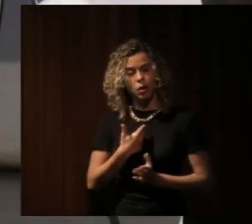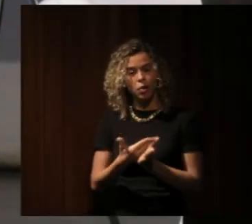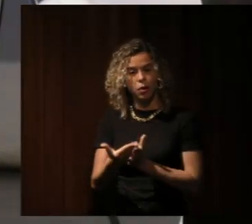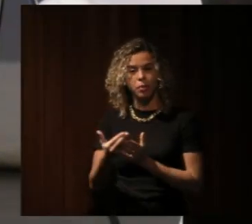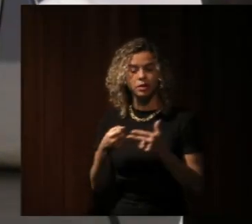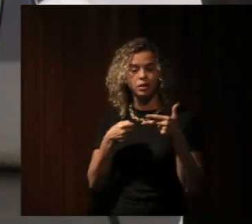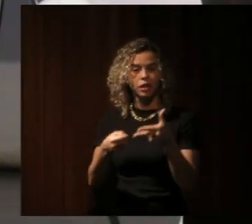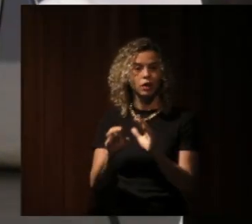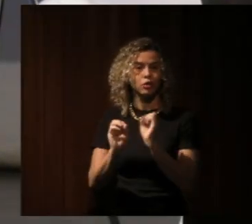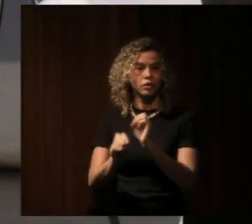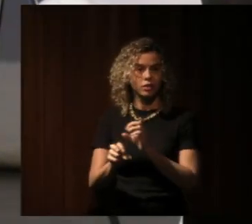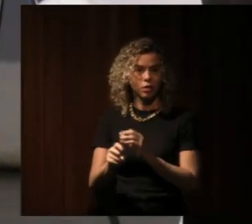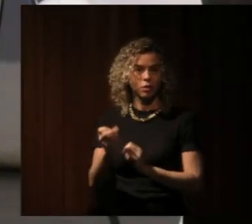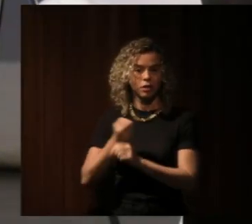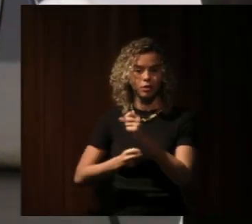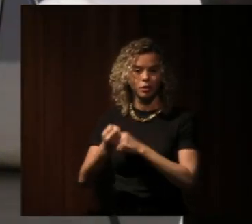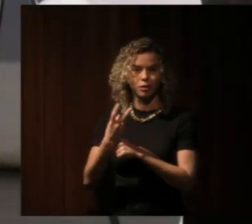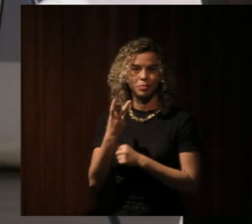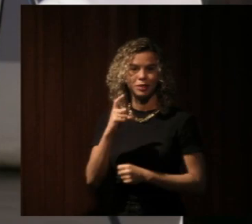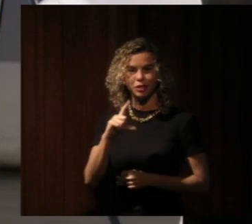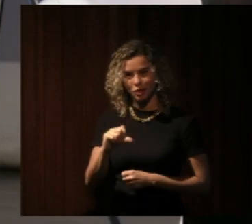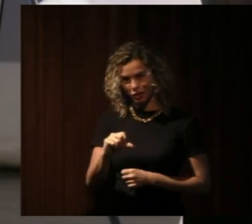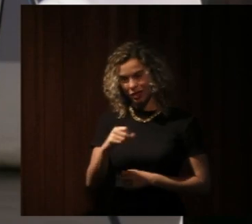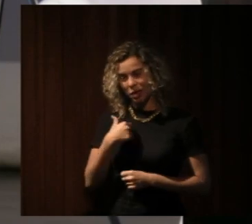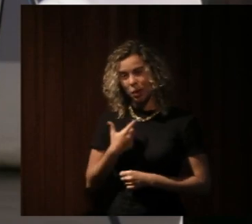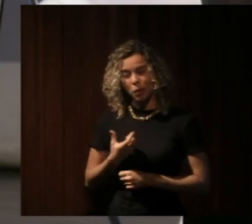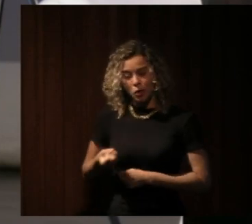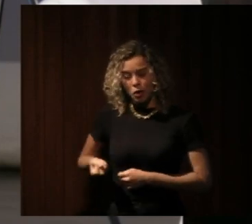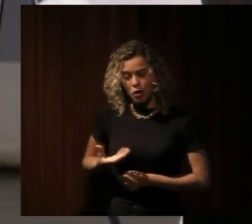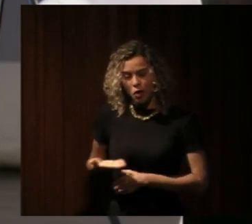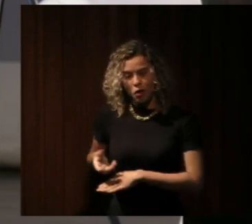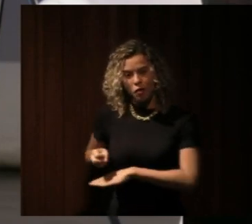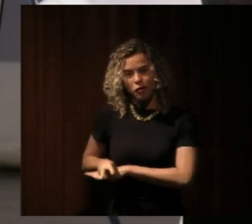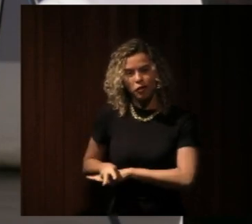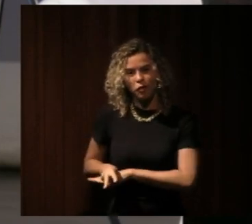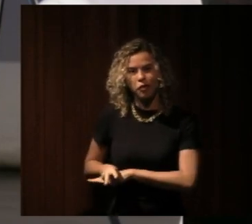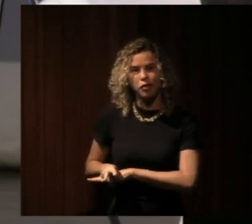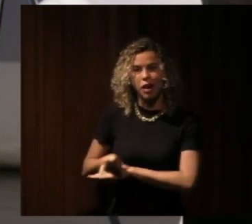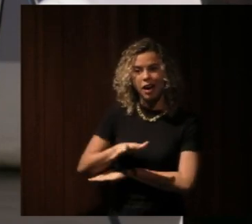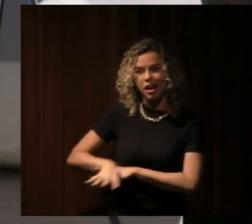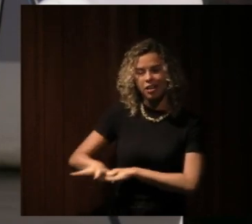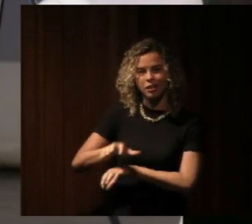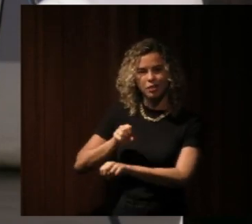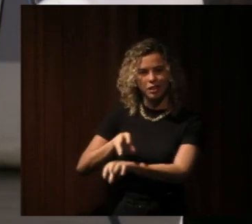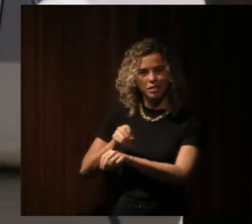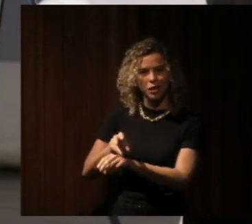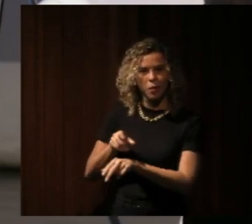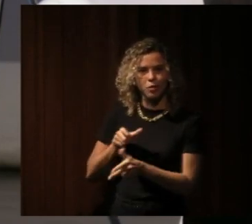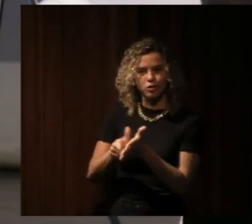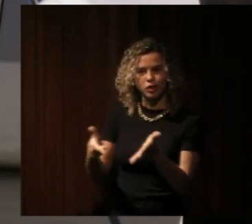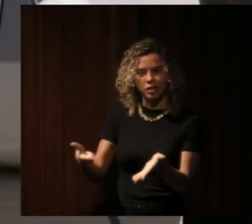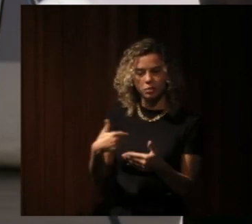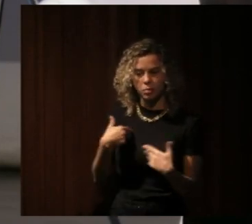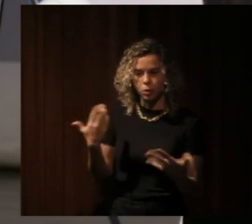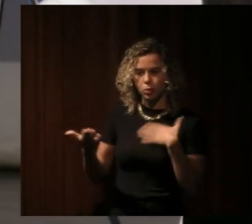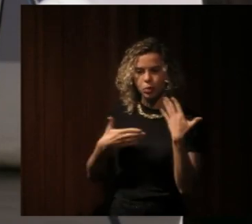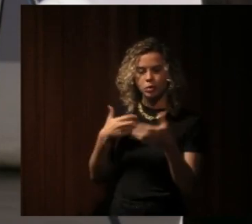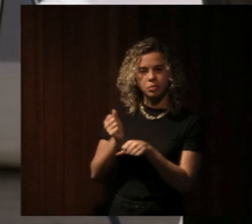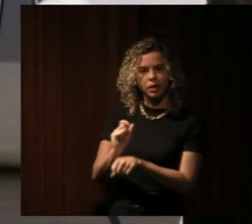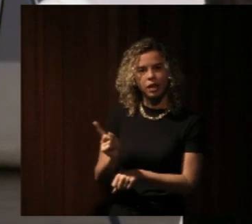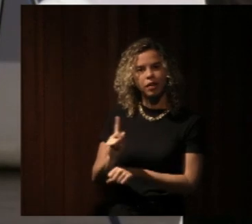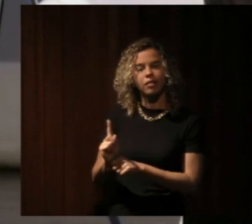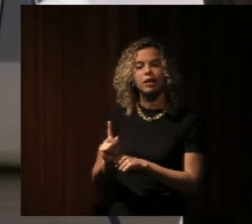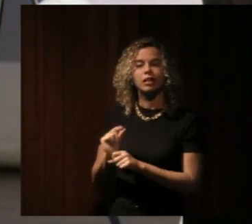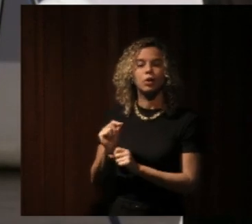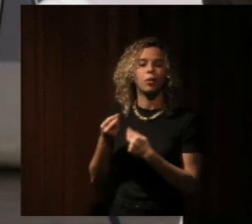educação em 2019 então eu era muito nova de certa forma na educação e aí fui pega de surpresa aí nessa cobertura